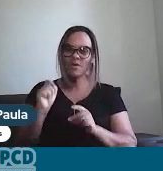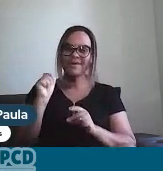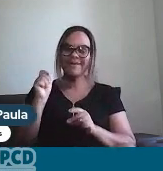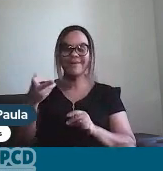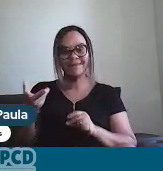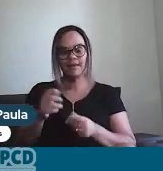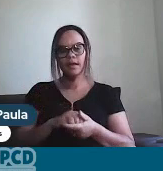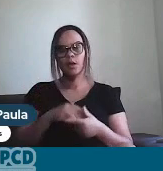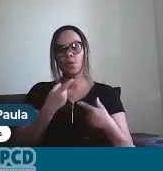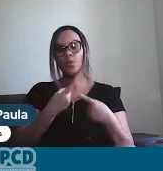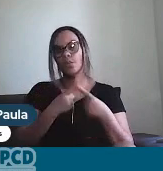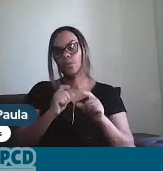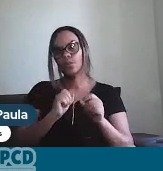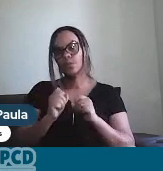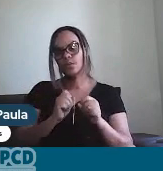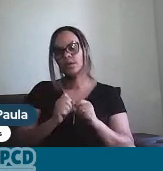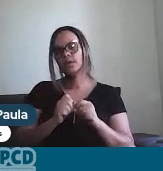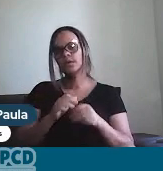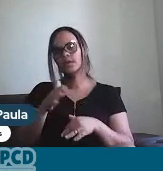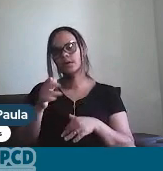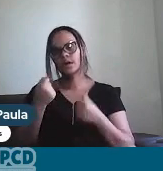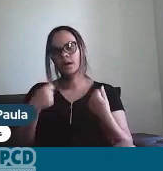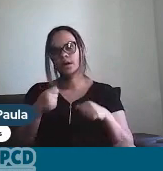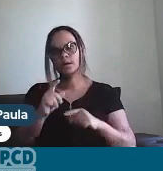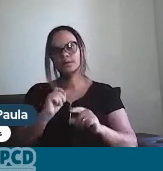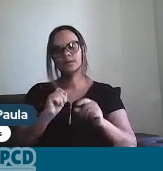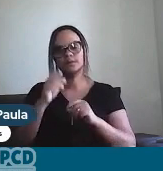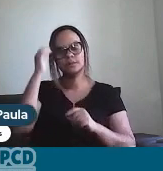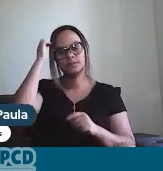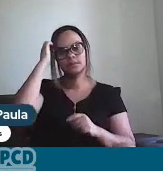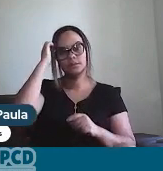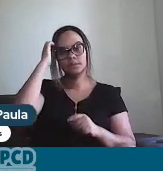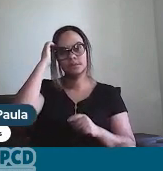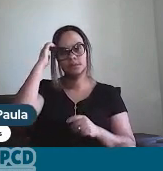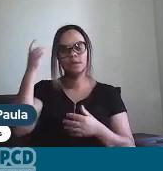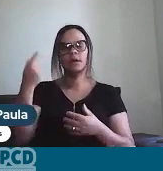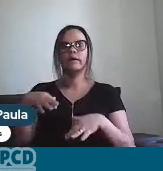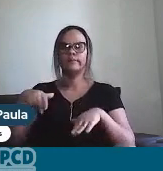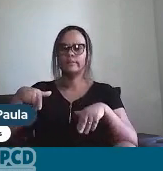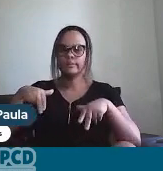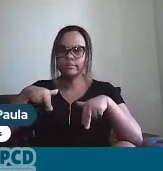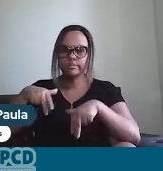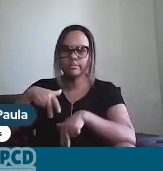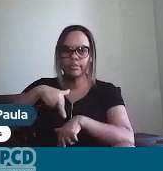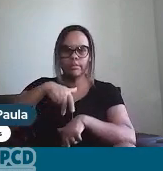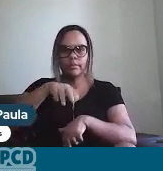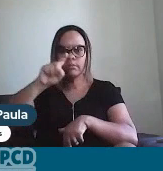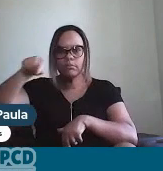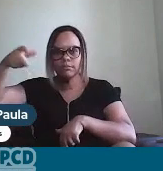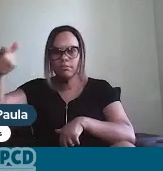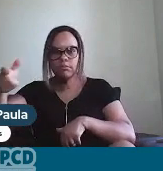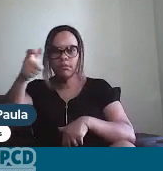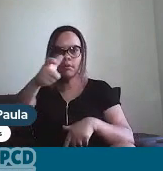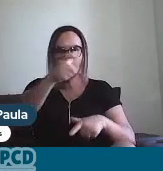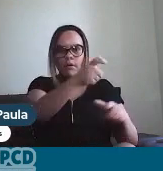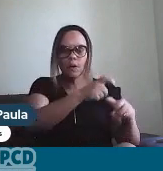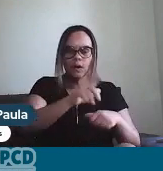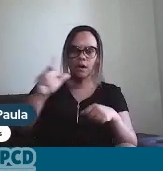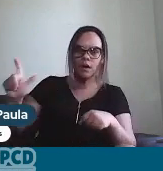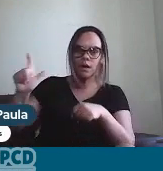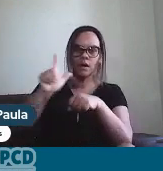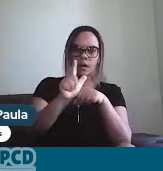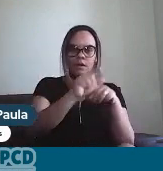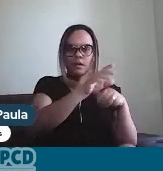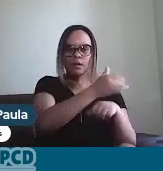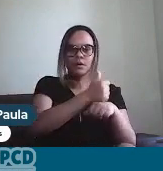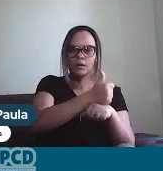até porque a pessoa não vai mais precisar dessa peregrinação, né? Cada dia eu vou num lugar, pego um laudo do especialista